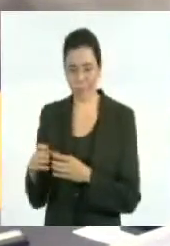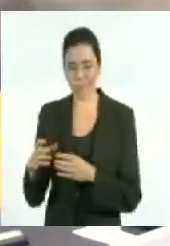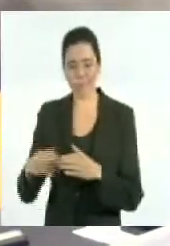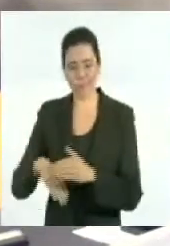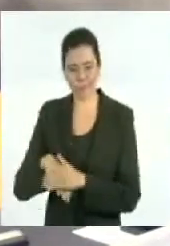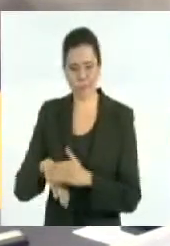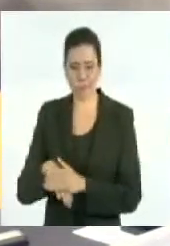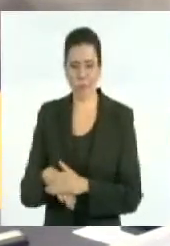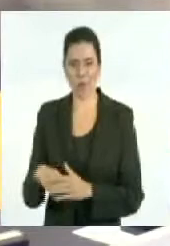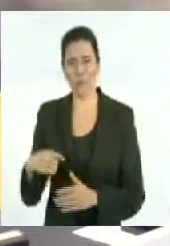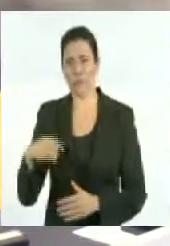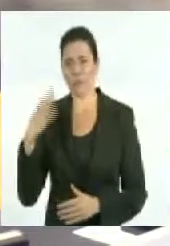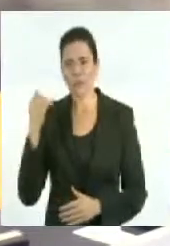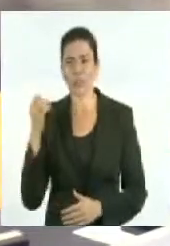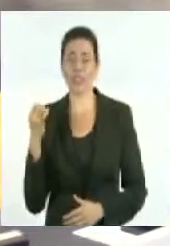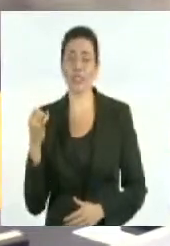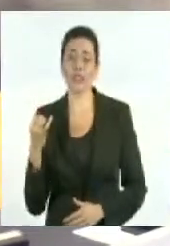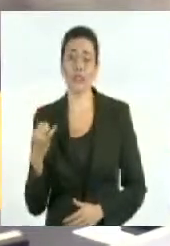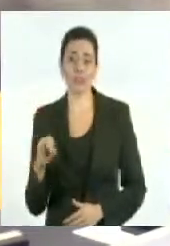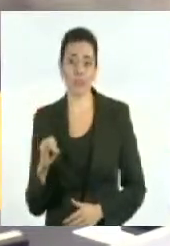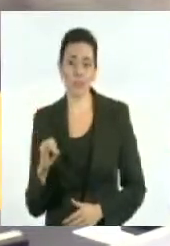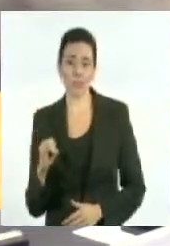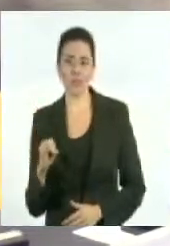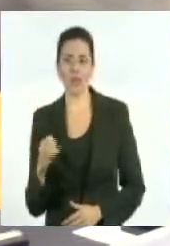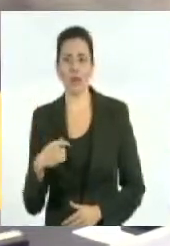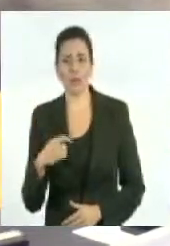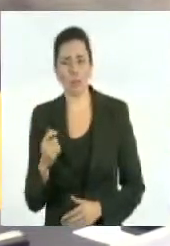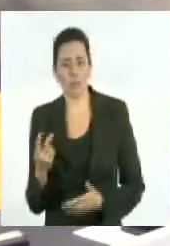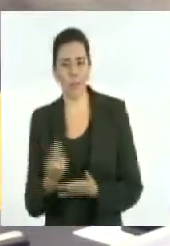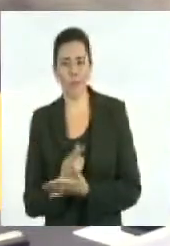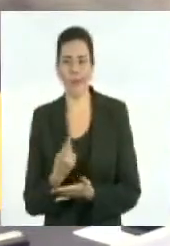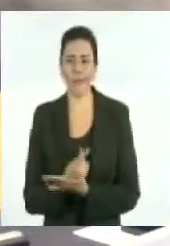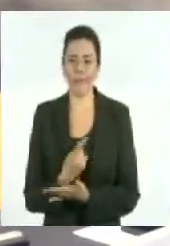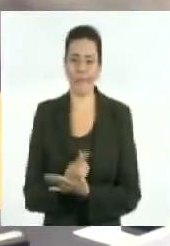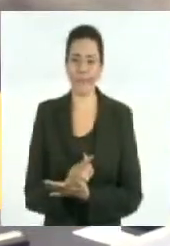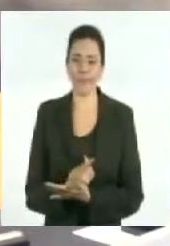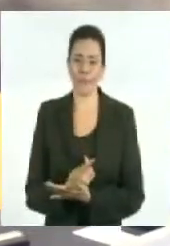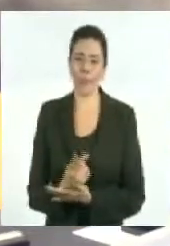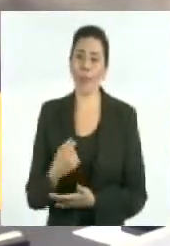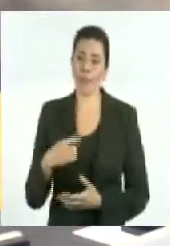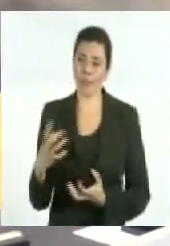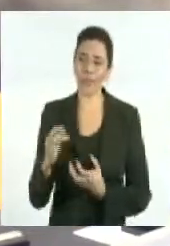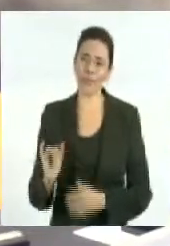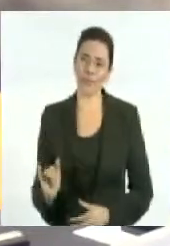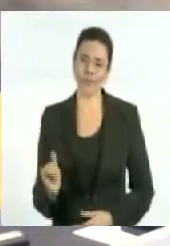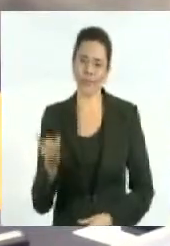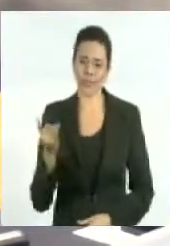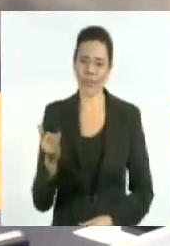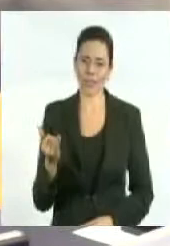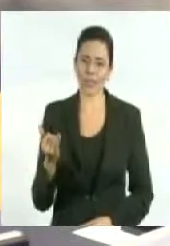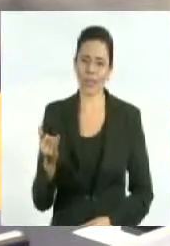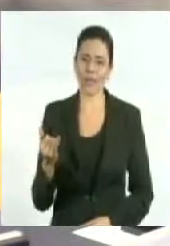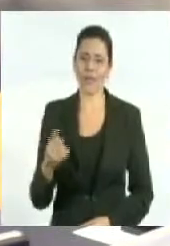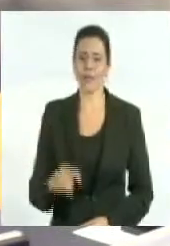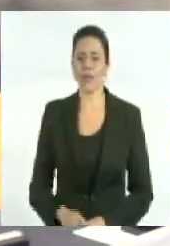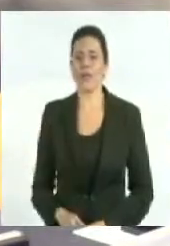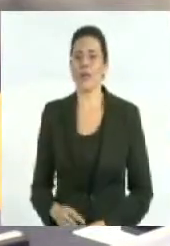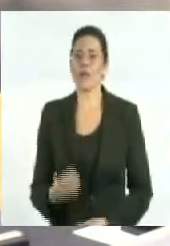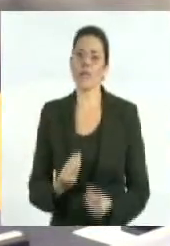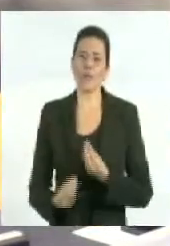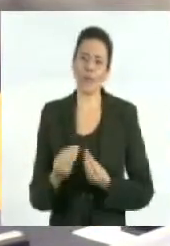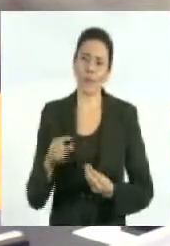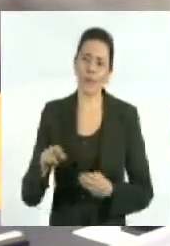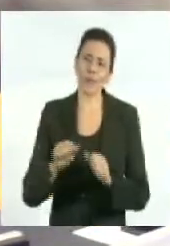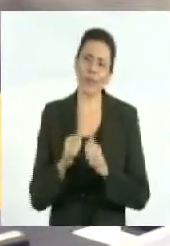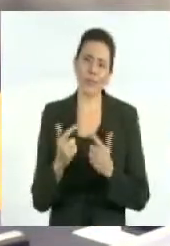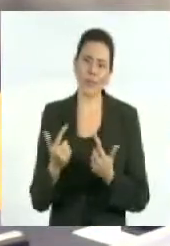sei se eu estou errado na reportagem que li. E queria aproveitar, já que Vossa Excelência está tratando do tema, até para ver de que forma a Assembleia Legislativa